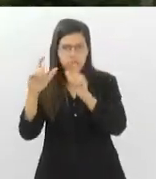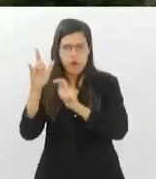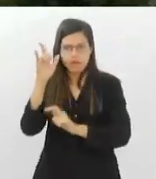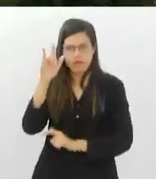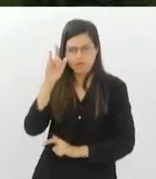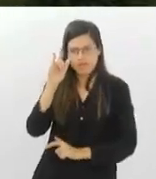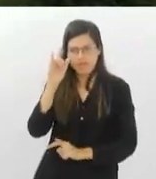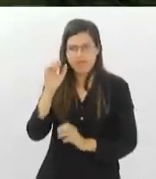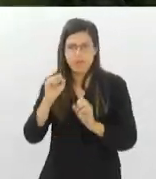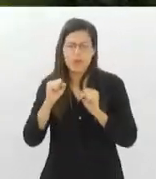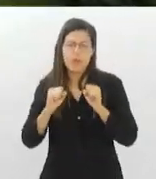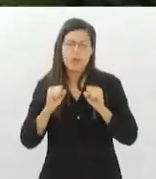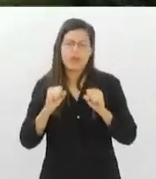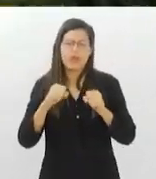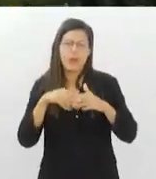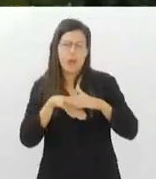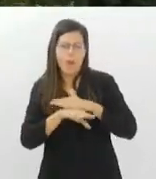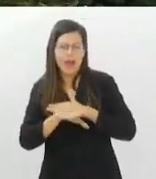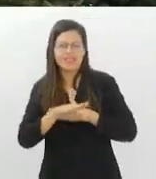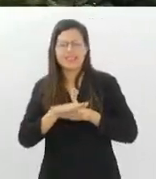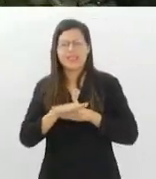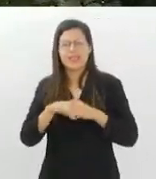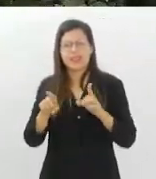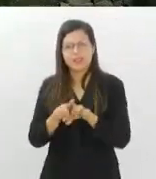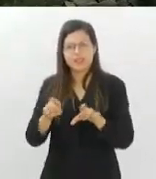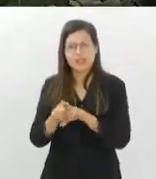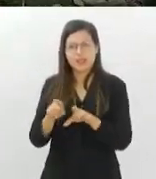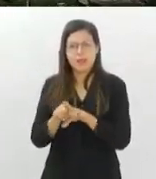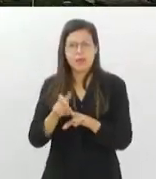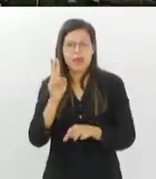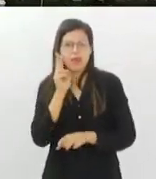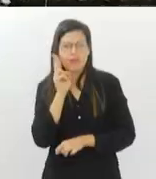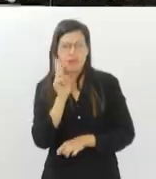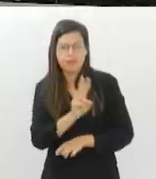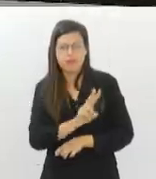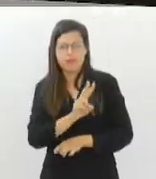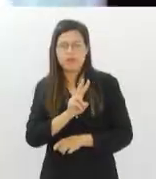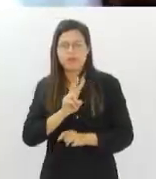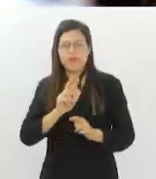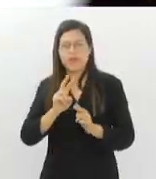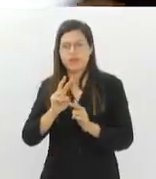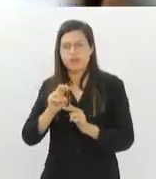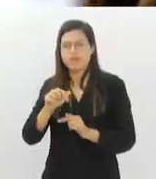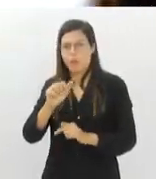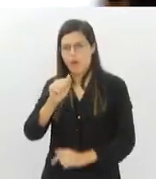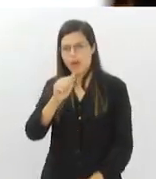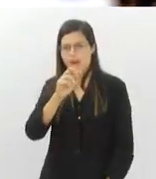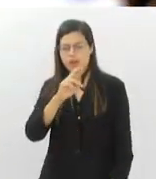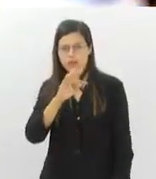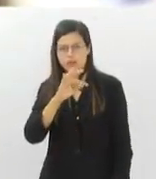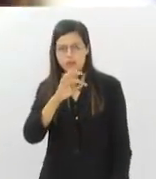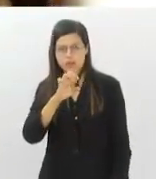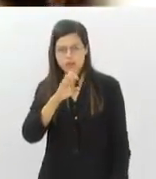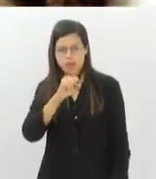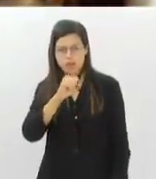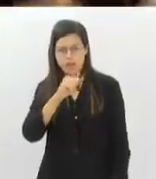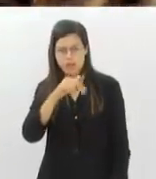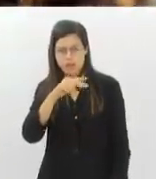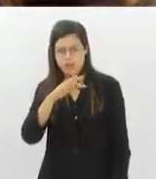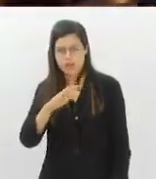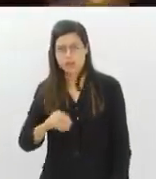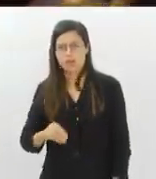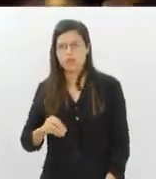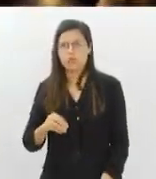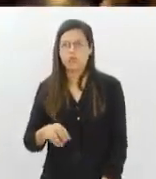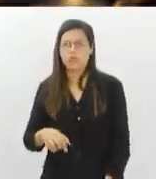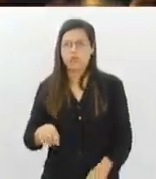lembrança das belezas do Rio de Janeiro, além de curtir a mostra do artesanato fluminense, o espaço gastronômico e shows com grandes nomes